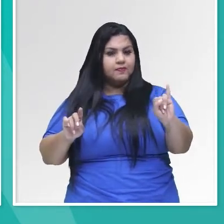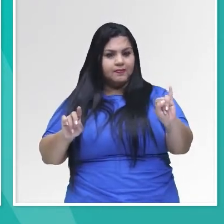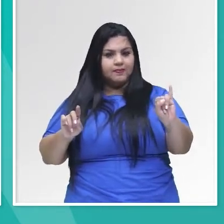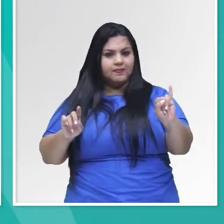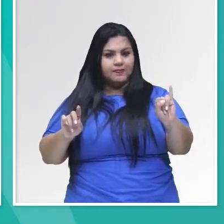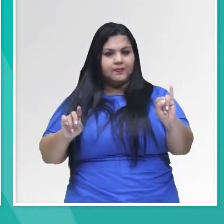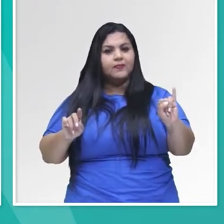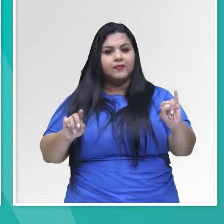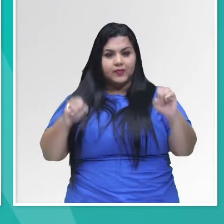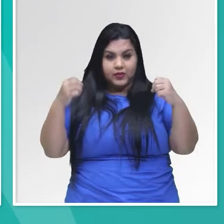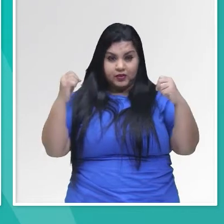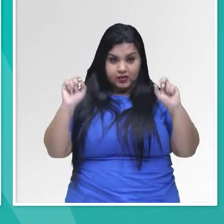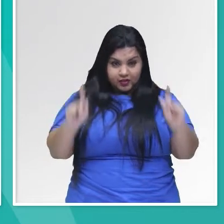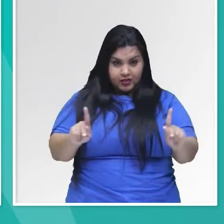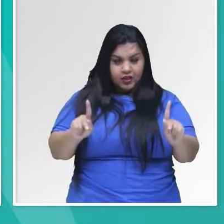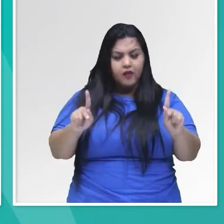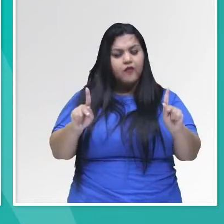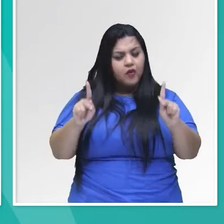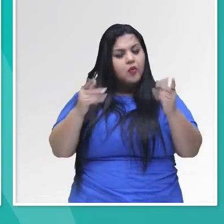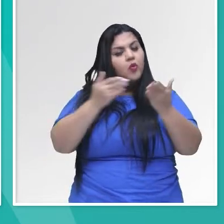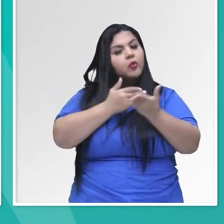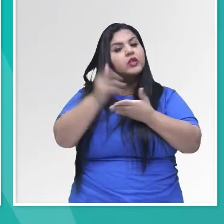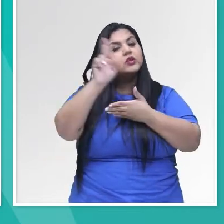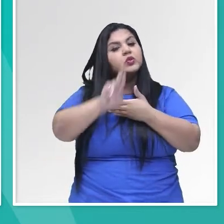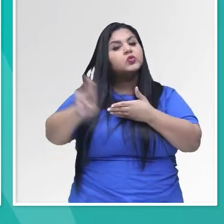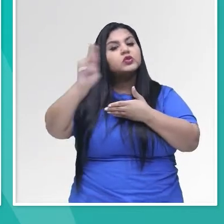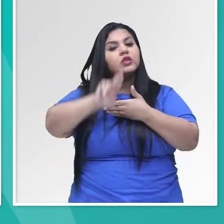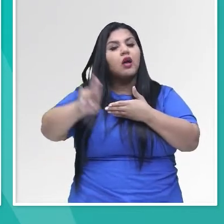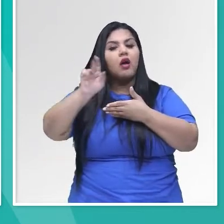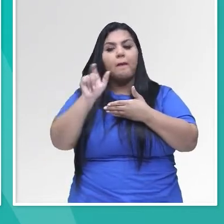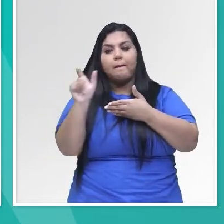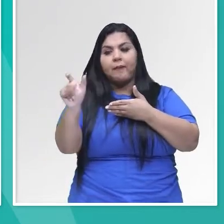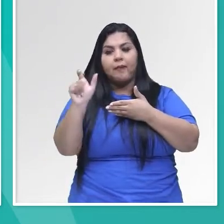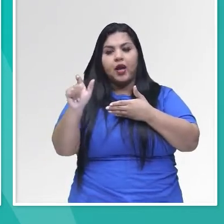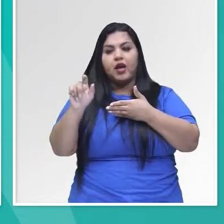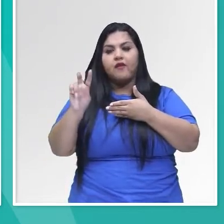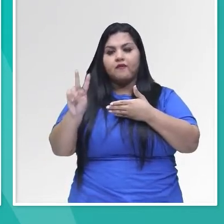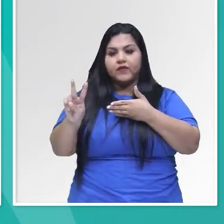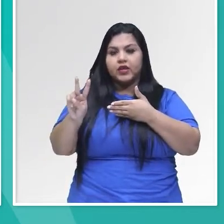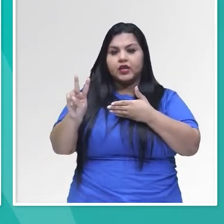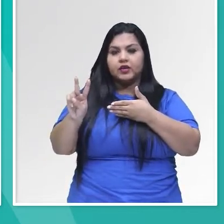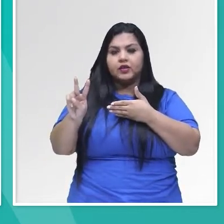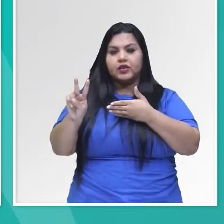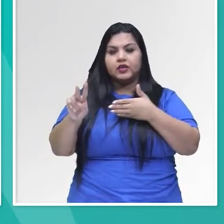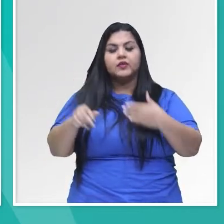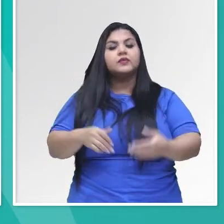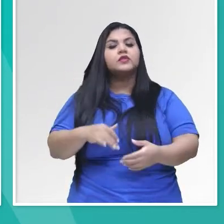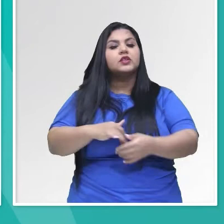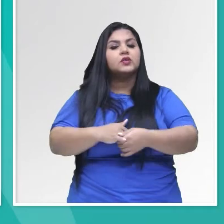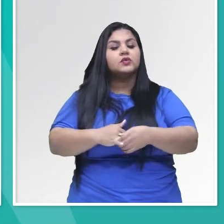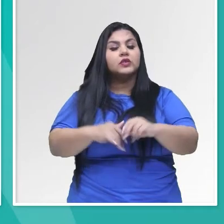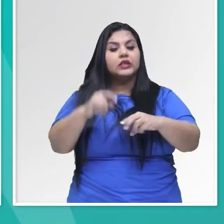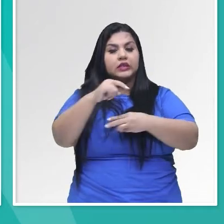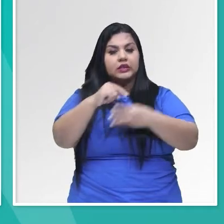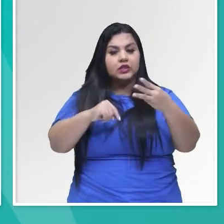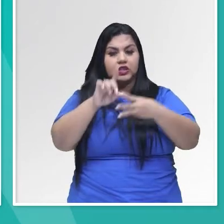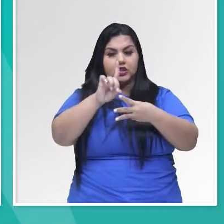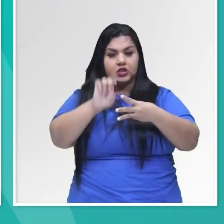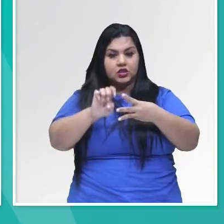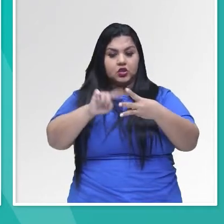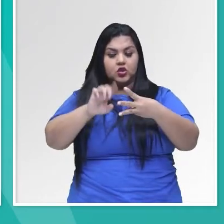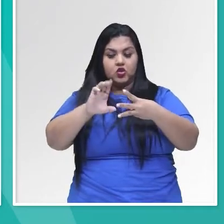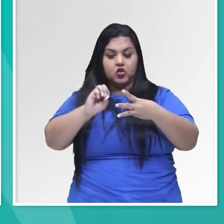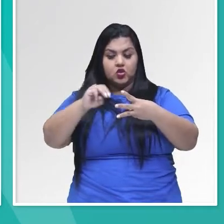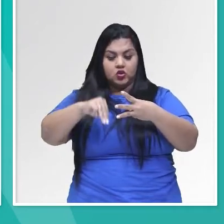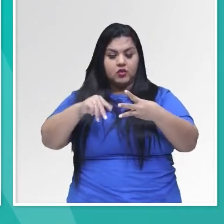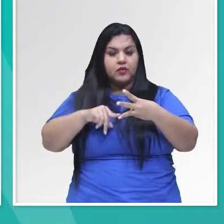VTI, tá bom? Vamos começar a chamá-los assim. Ei, vai lembrando, de, olha, 3 preposições, de,